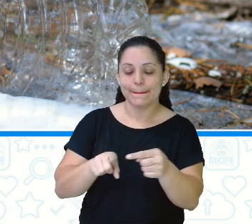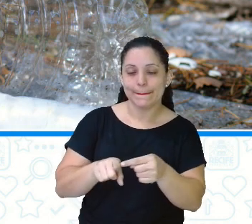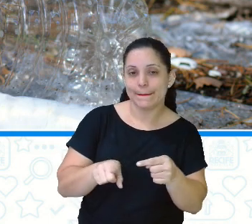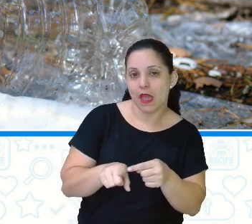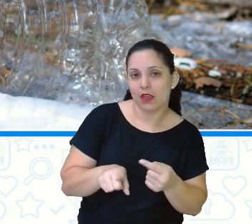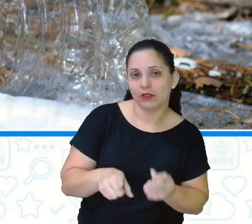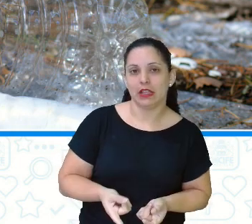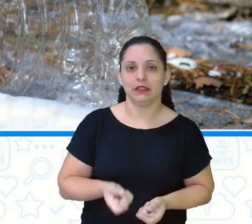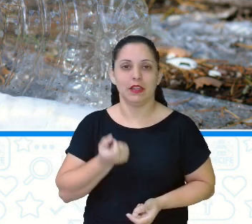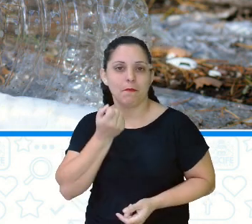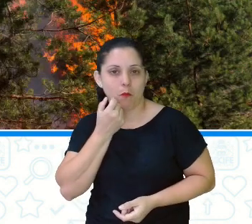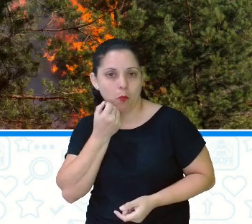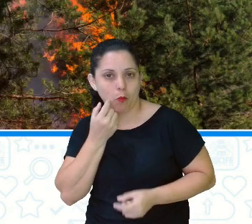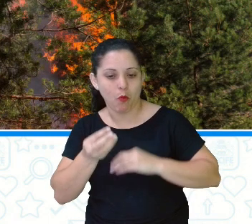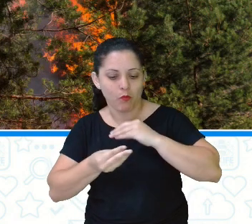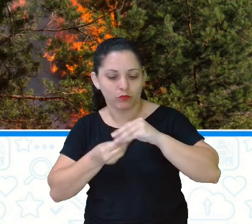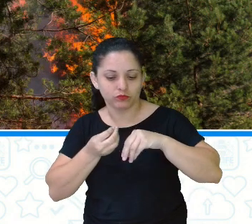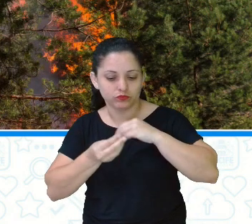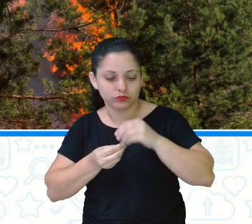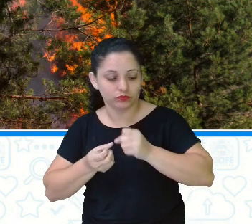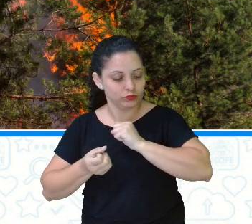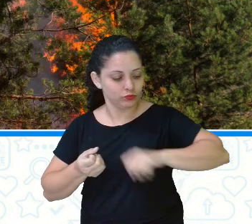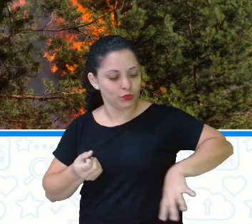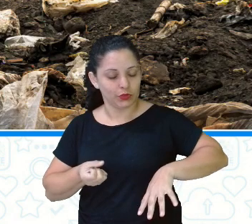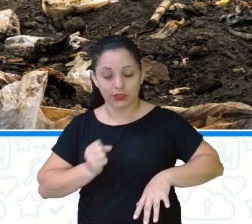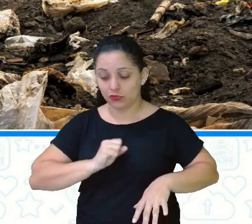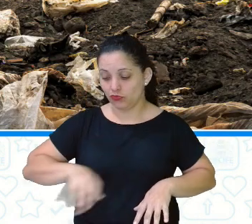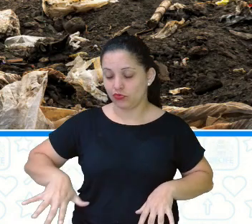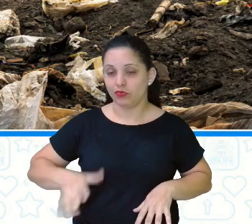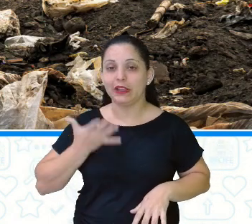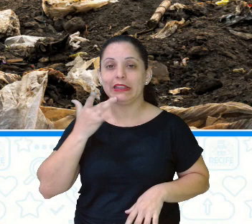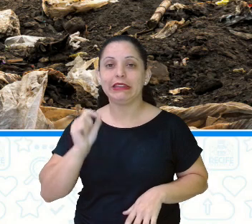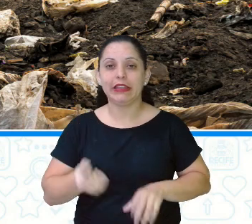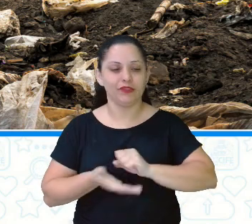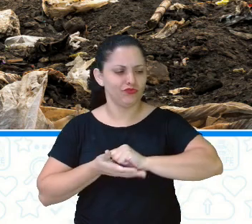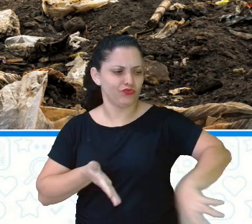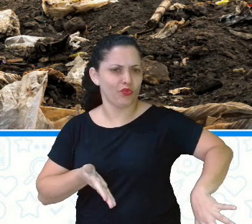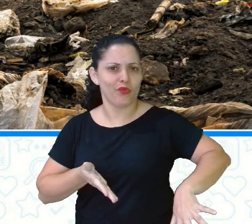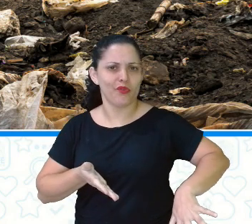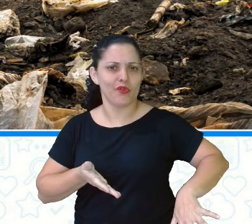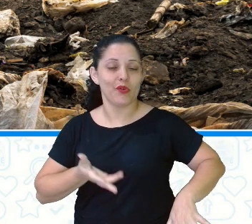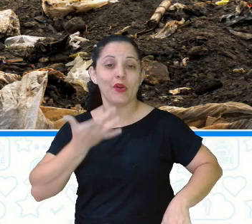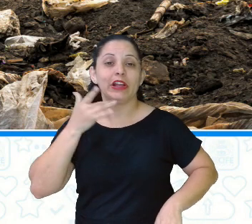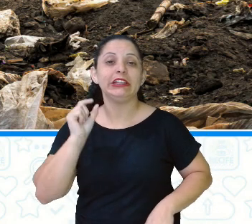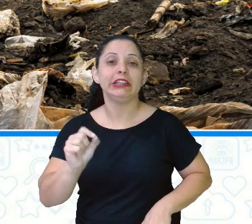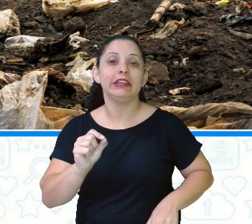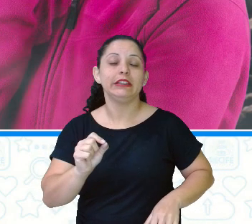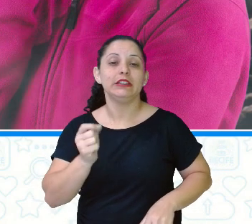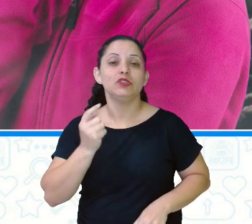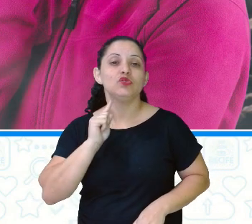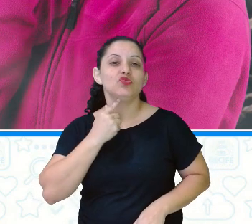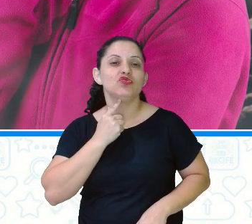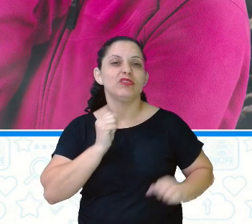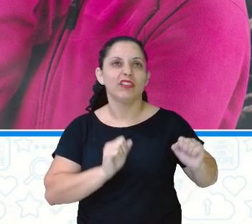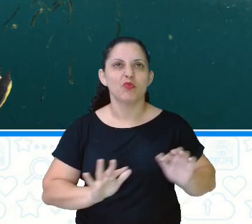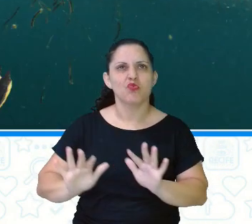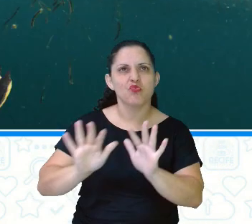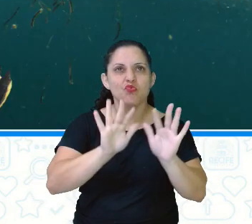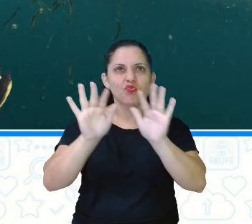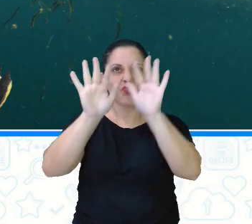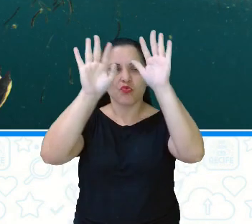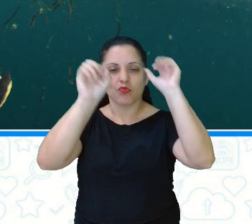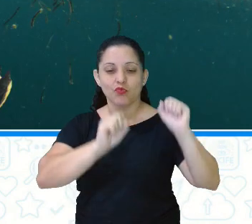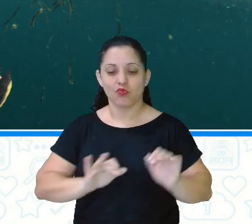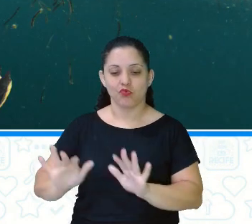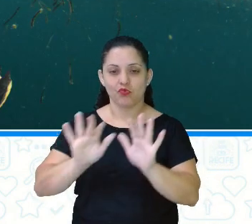papel de bombom. Quem colocou aí? Quem queimou? Quem está emitindo os gases poluentes? Quem